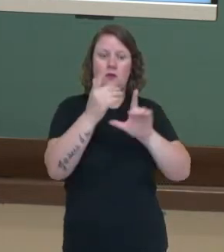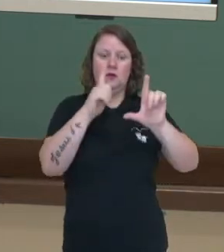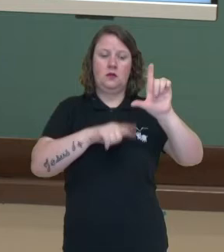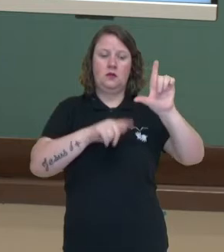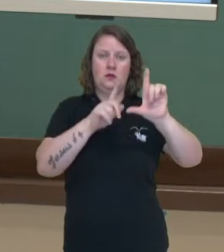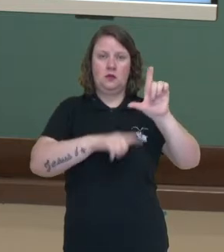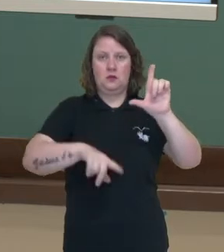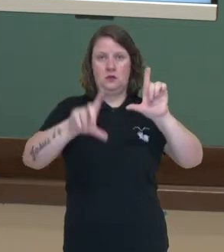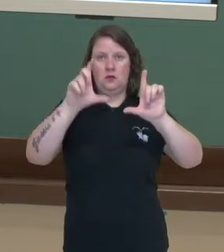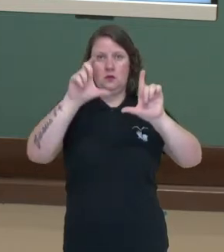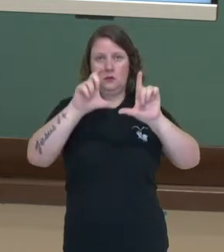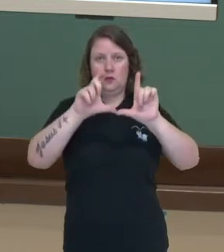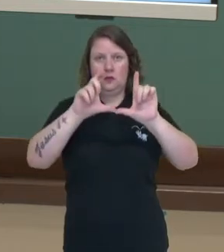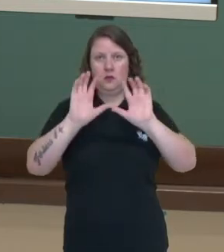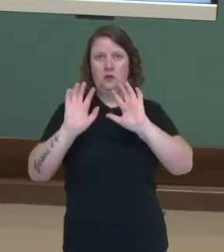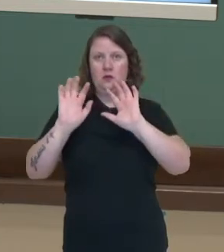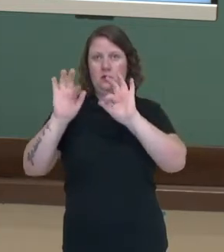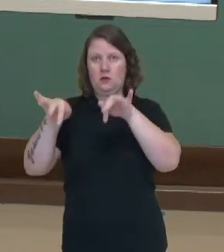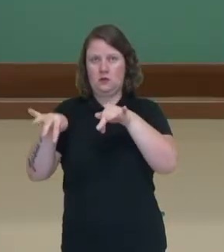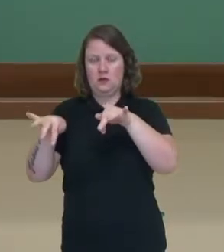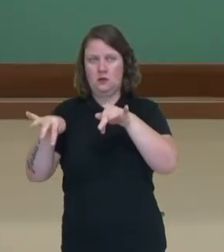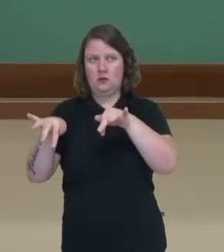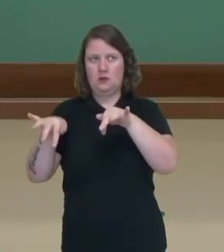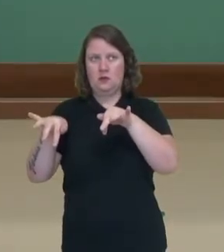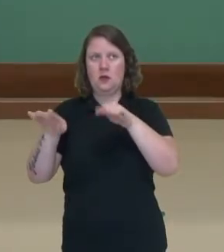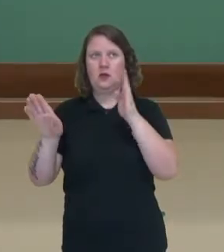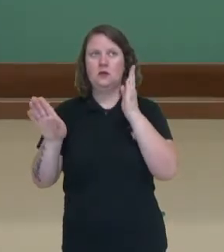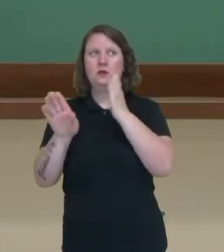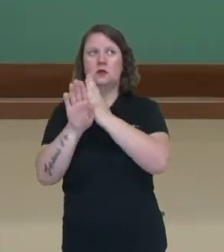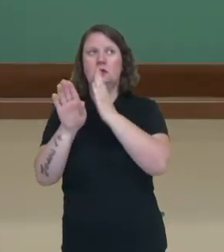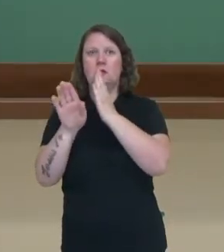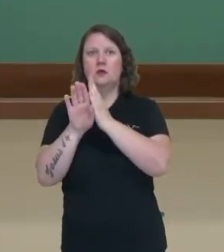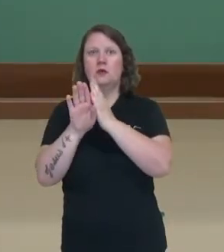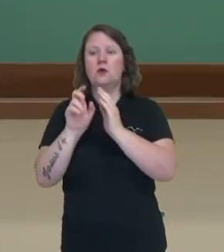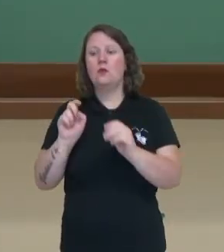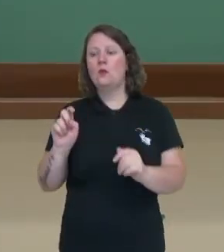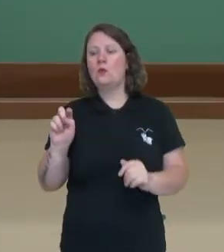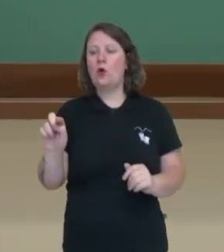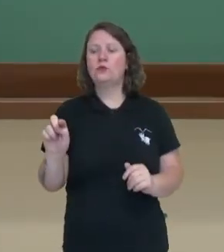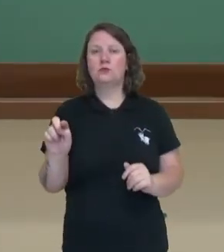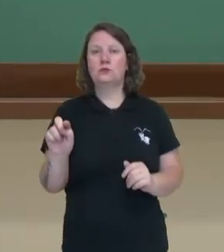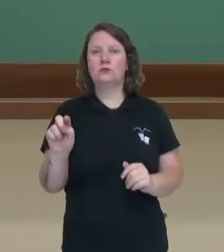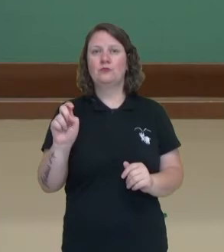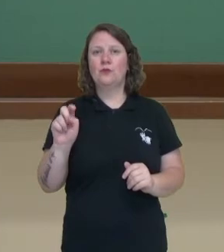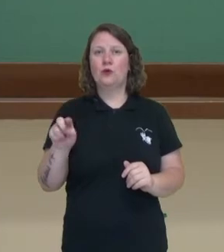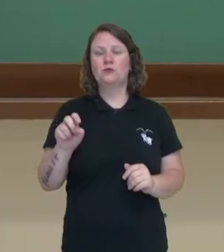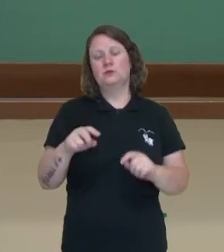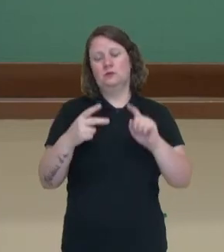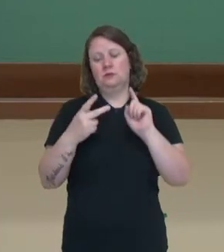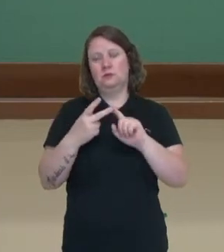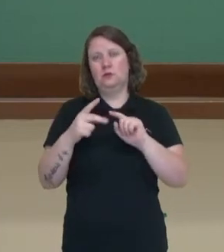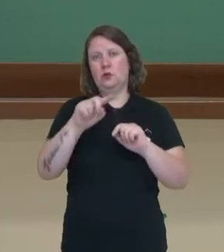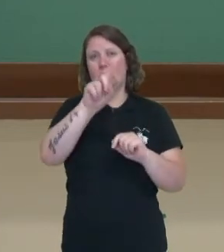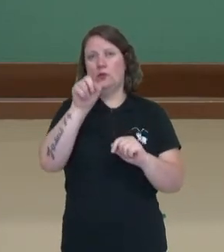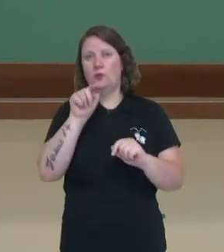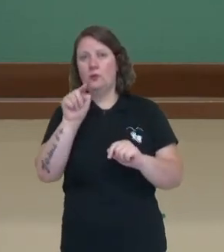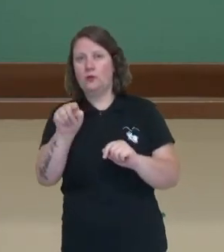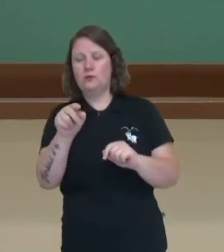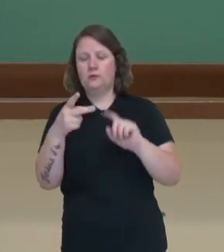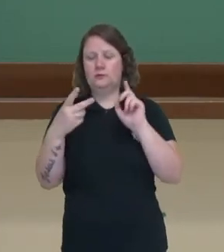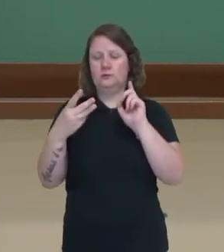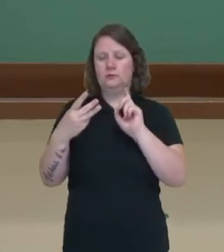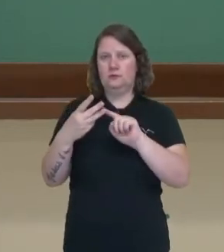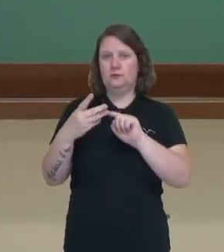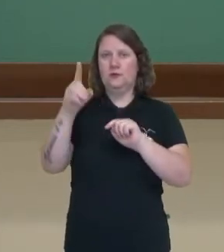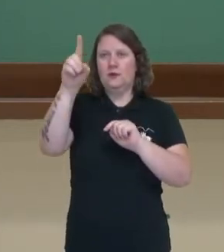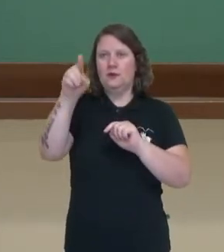finalização através de um ponto. Qual ponto? Através do ponto final, do ponto de interrogação e do ponto de exclamação. São esses